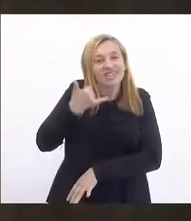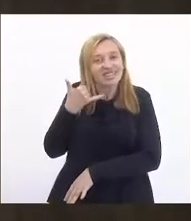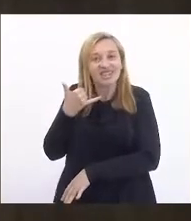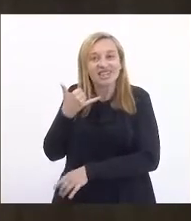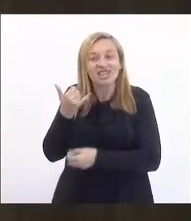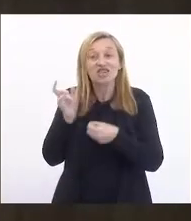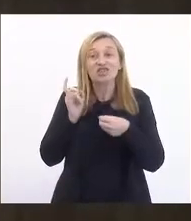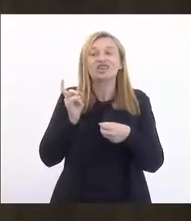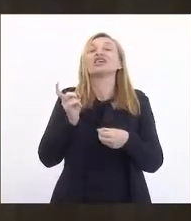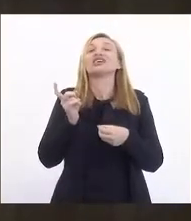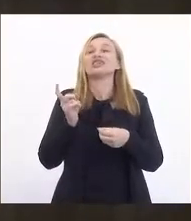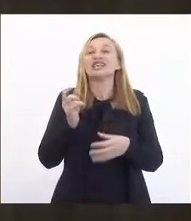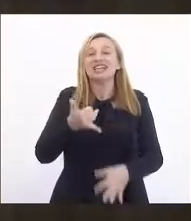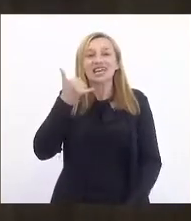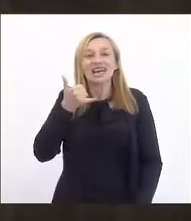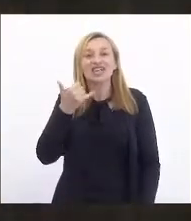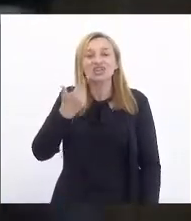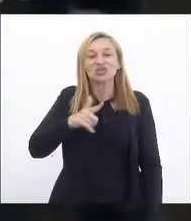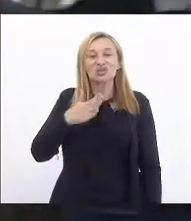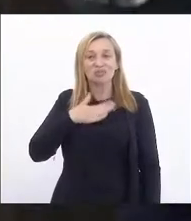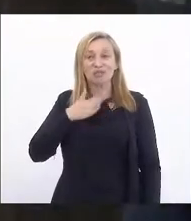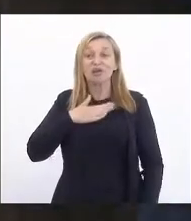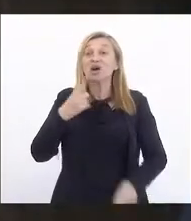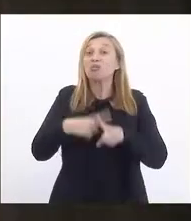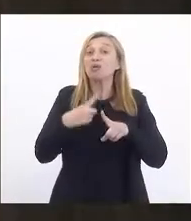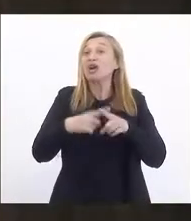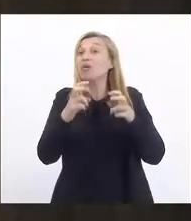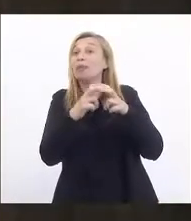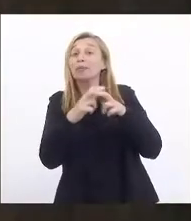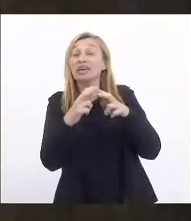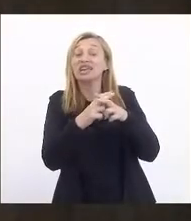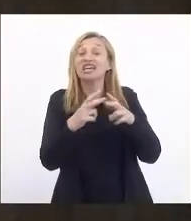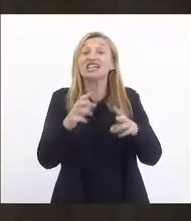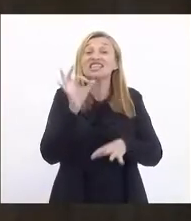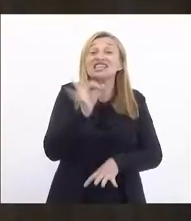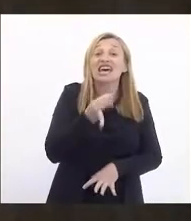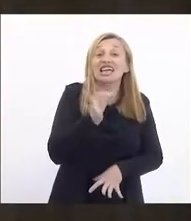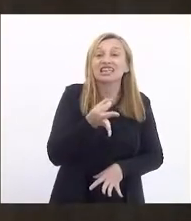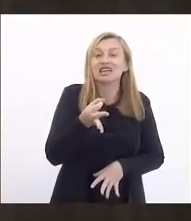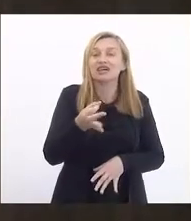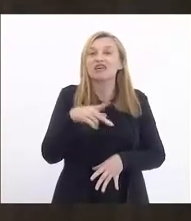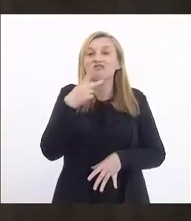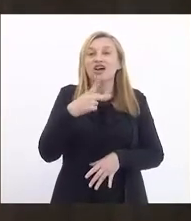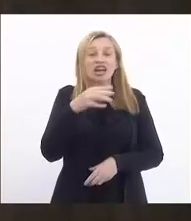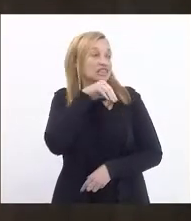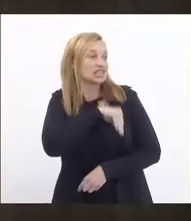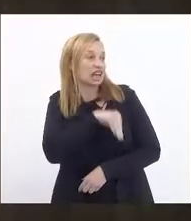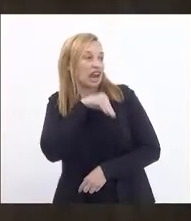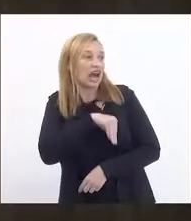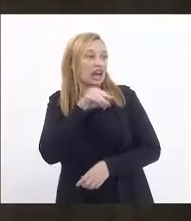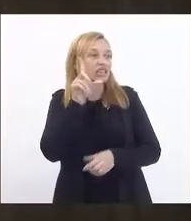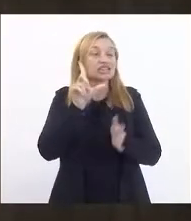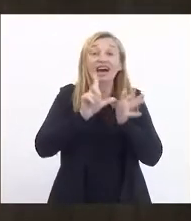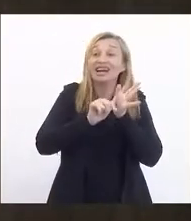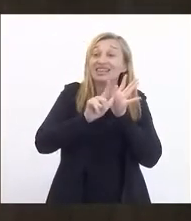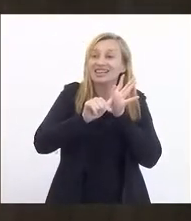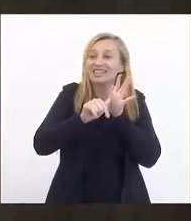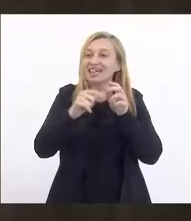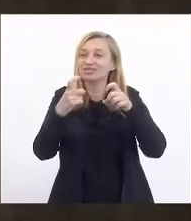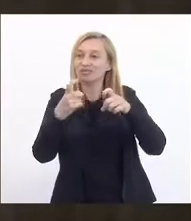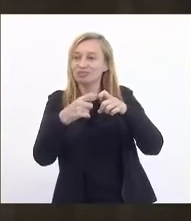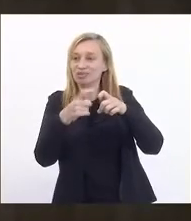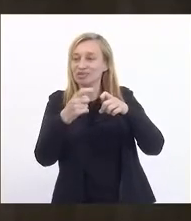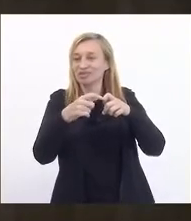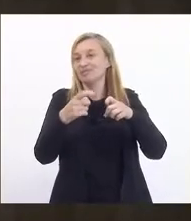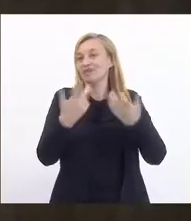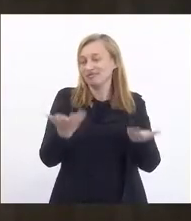não retornar a ligação até porque é uma briga plausível porque trata-se de salários dos profissionais da saúde